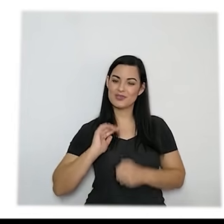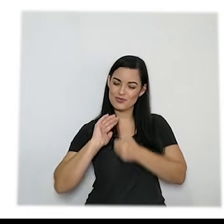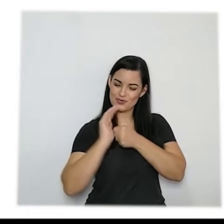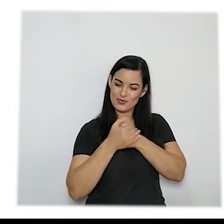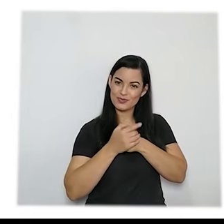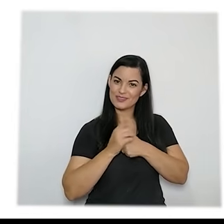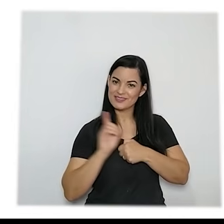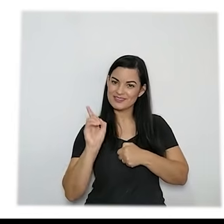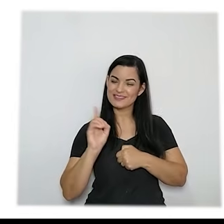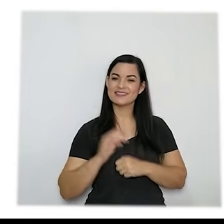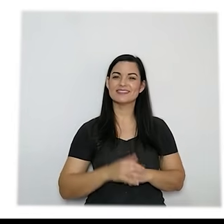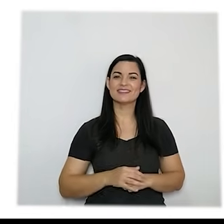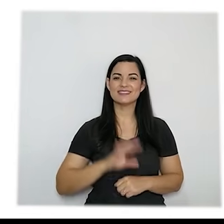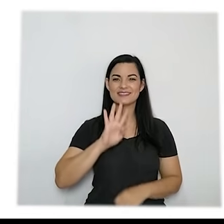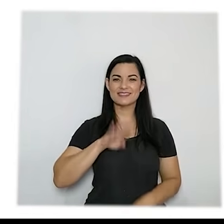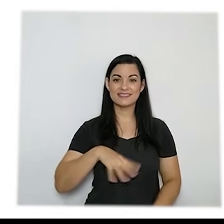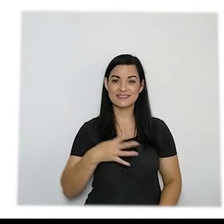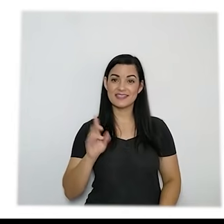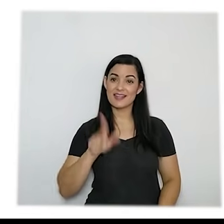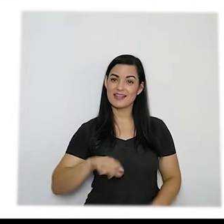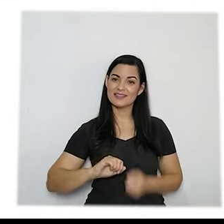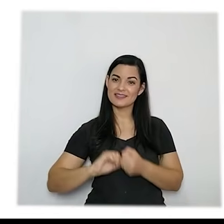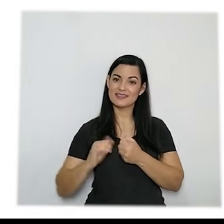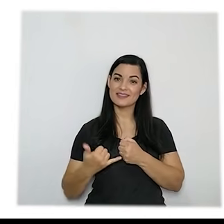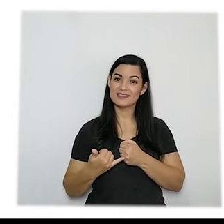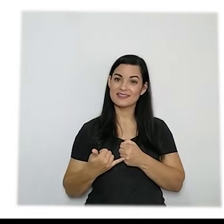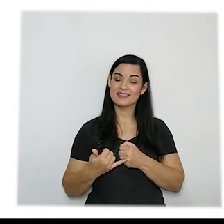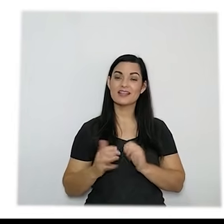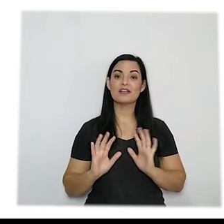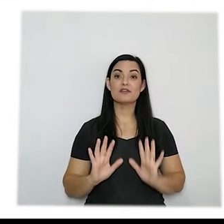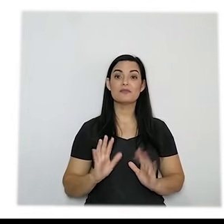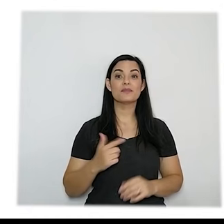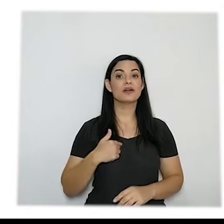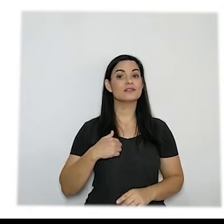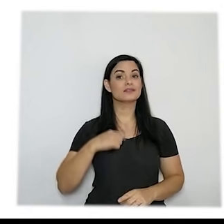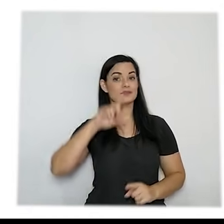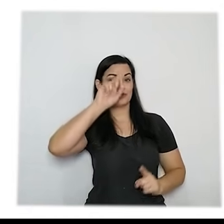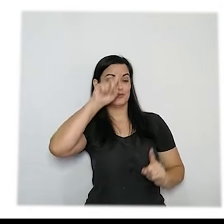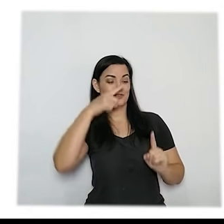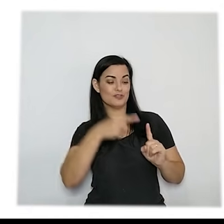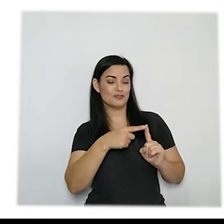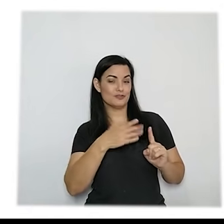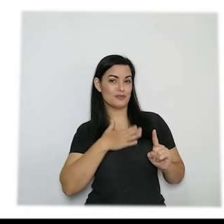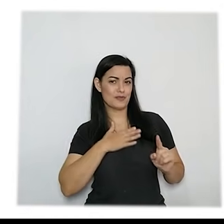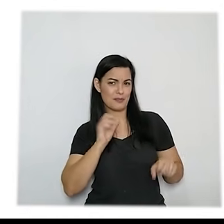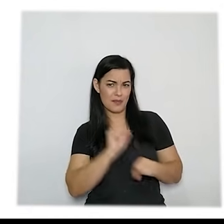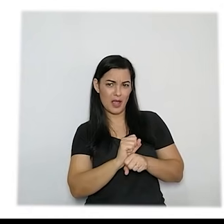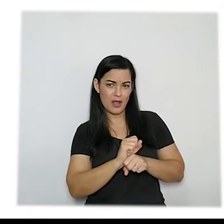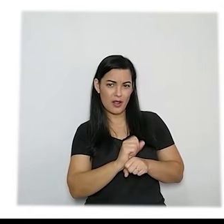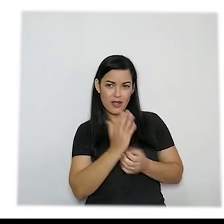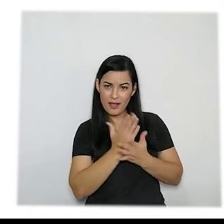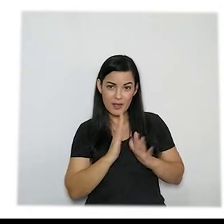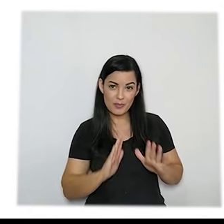diagrama. É um adjetivo, mas minha missão não para por aqui.